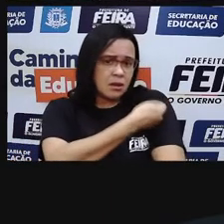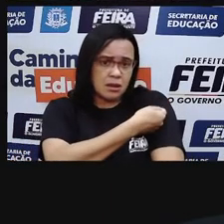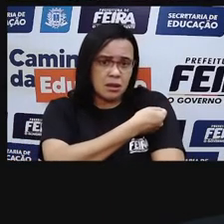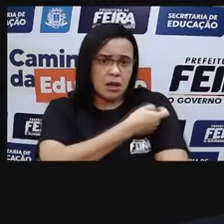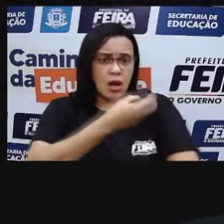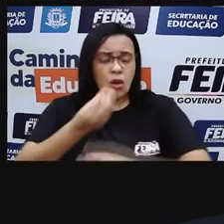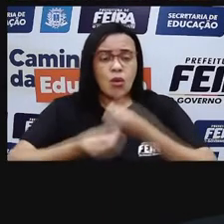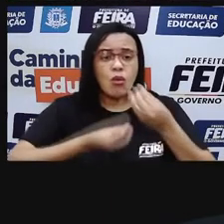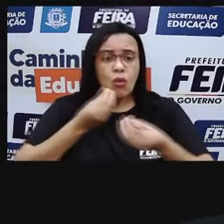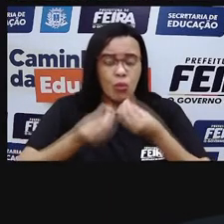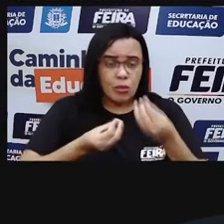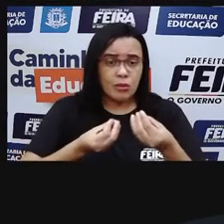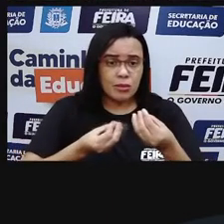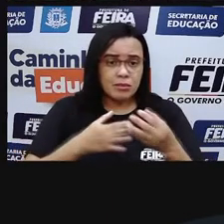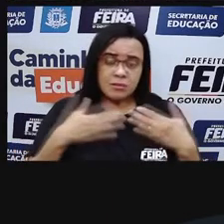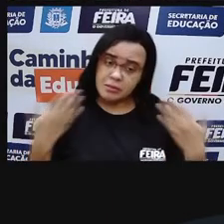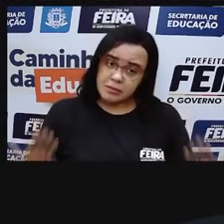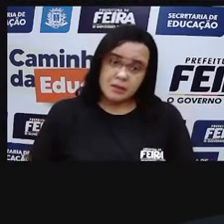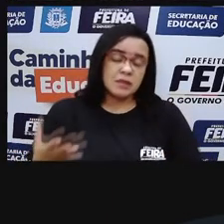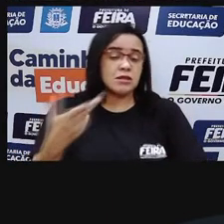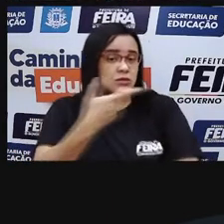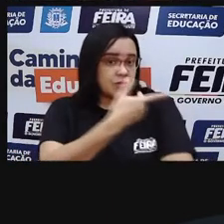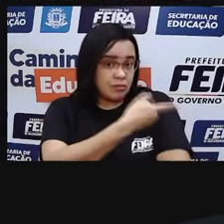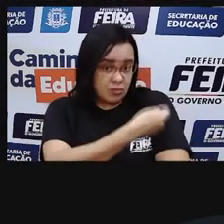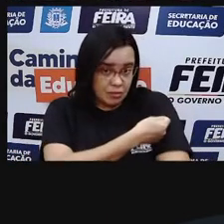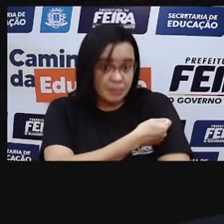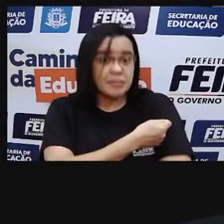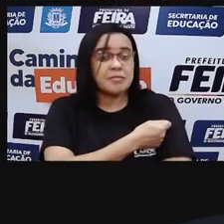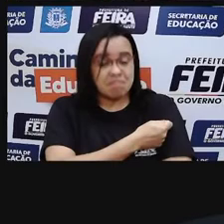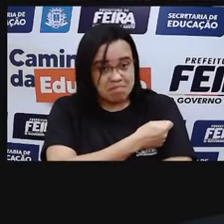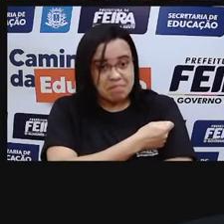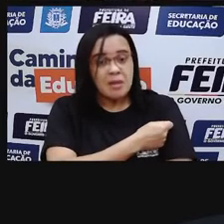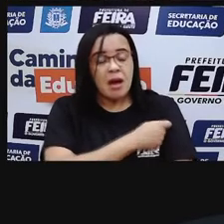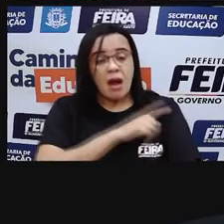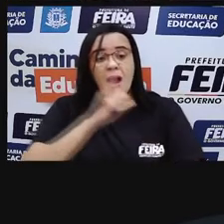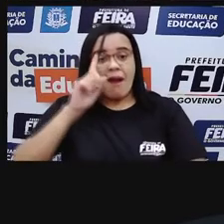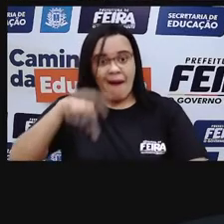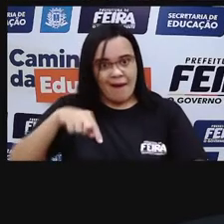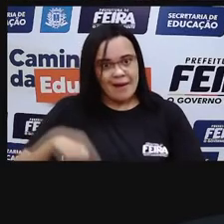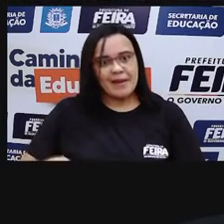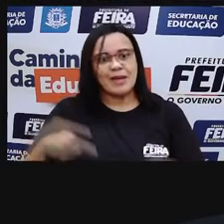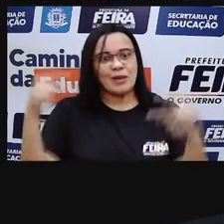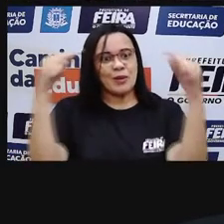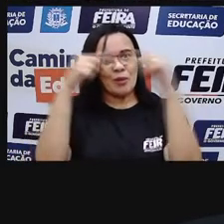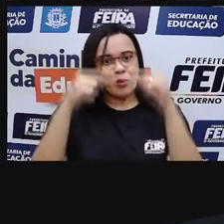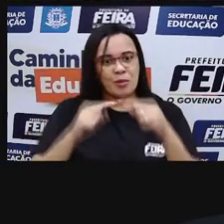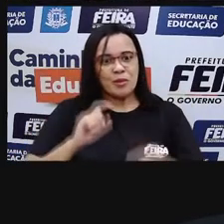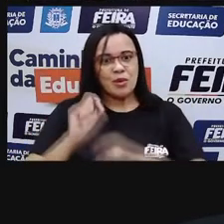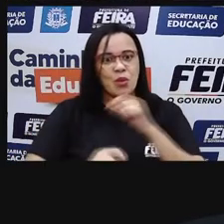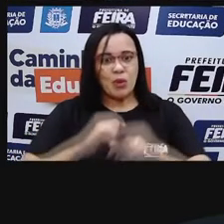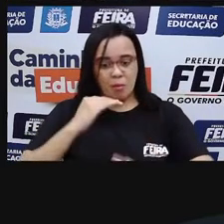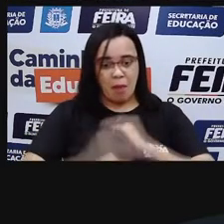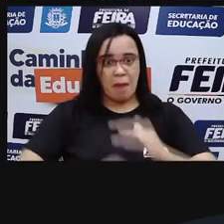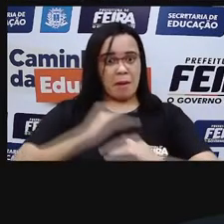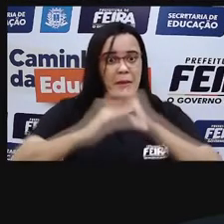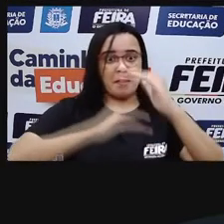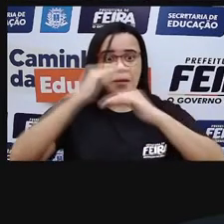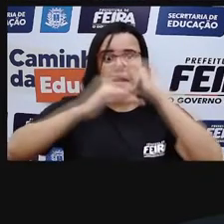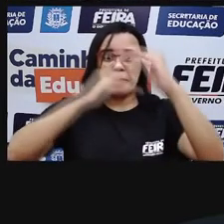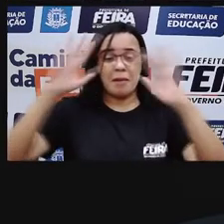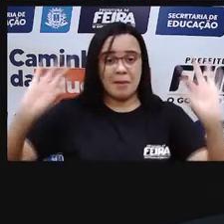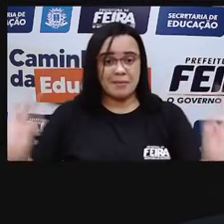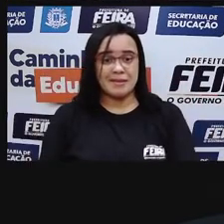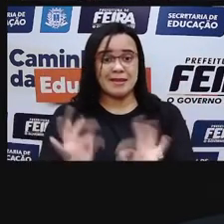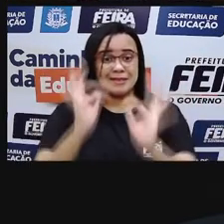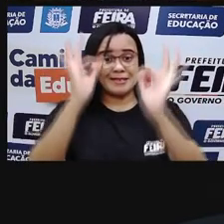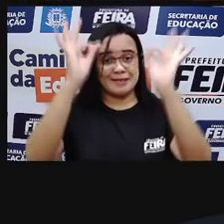a gente considera a vacina como um dos maiores avanços tecnológicos da medicina. É mesmo, Pro?